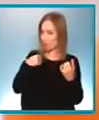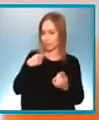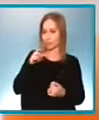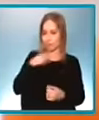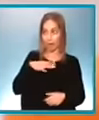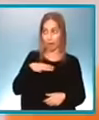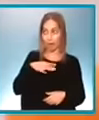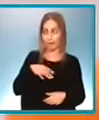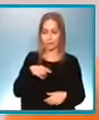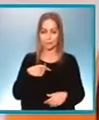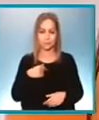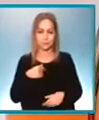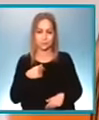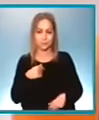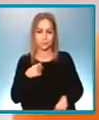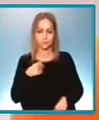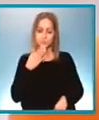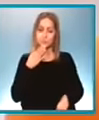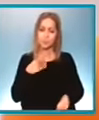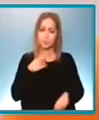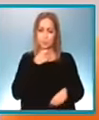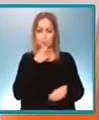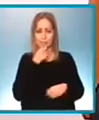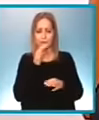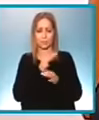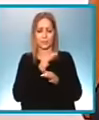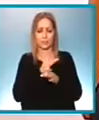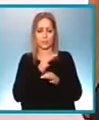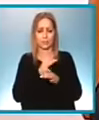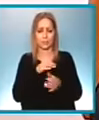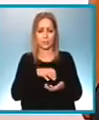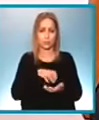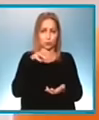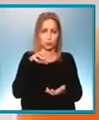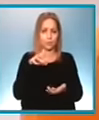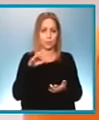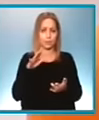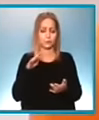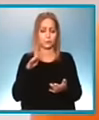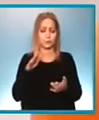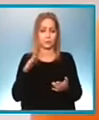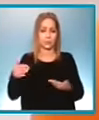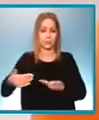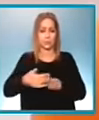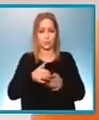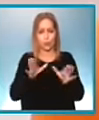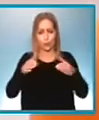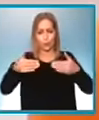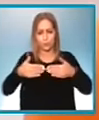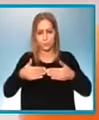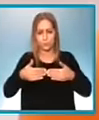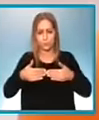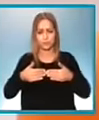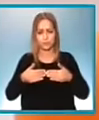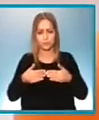queria, e não sei o quê. E sempre mandaram-me cantar naquelas festas, nos prédios, nós tivemos aquelas pecinhas do teatro,